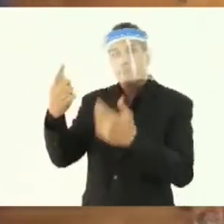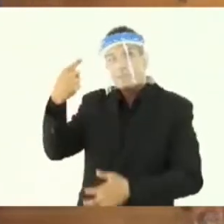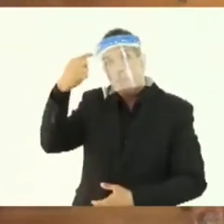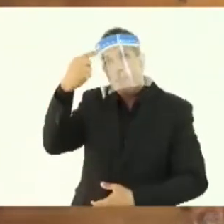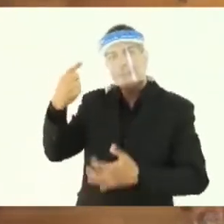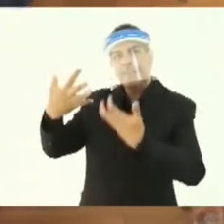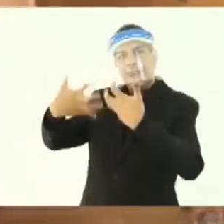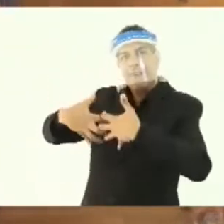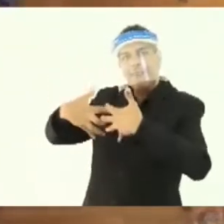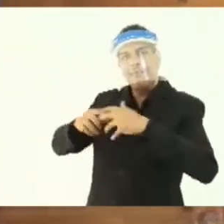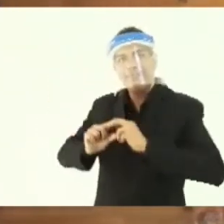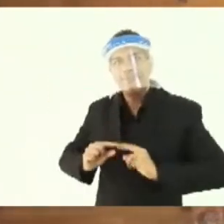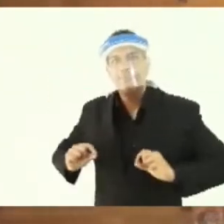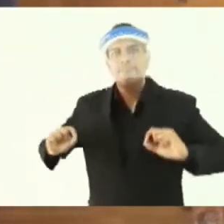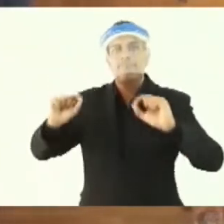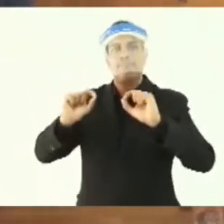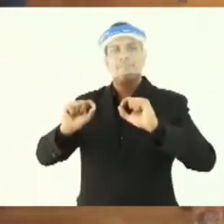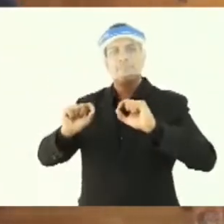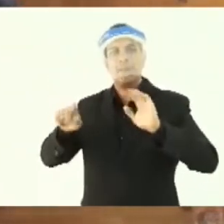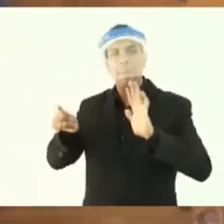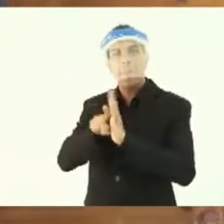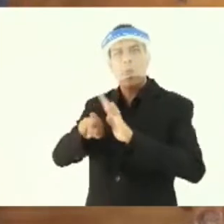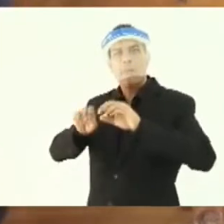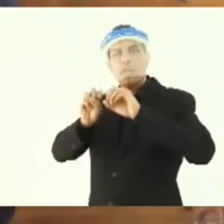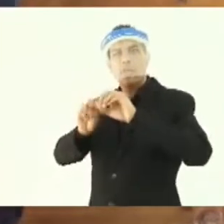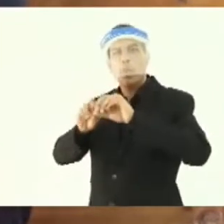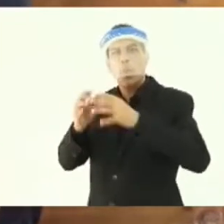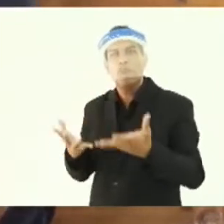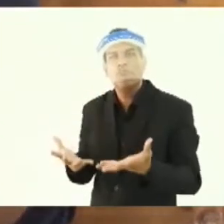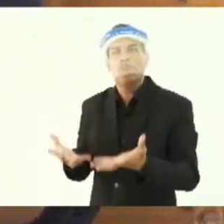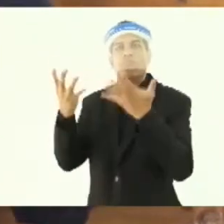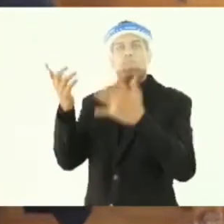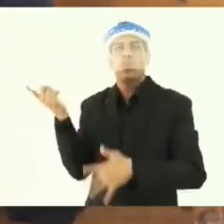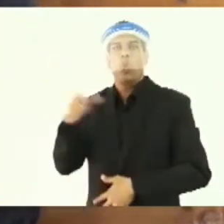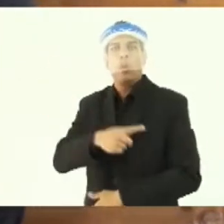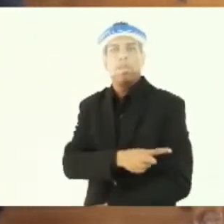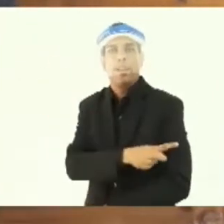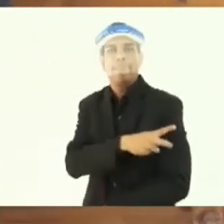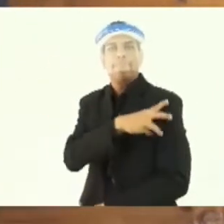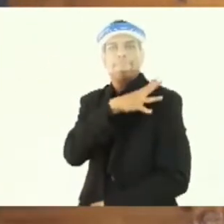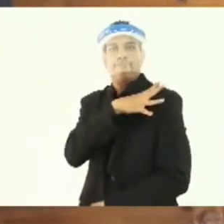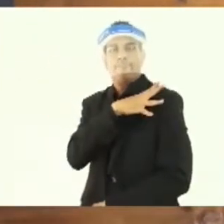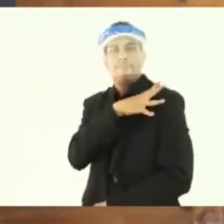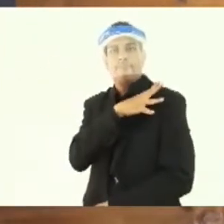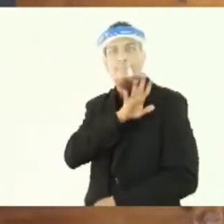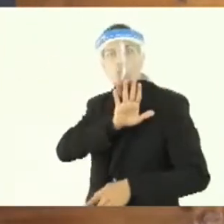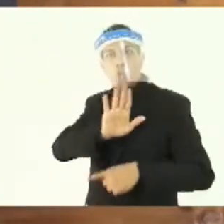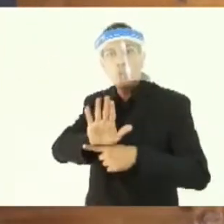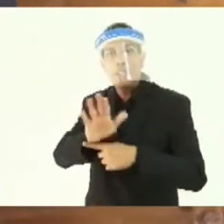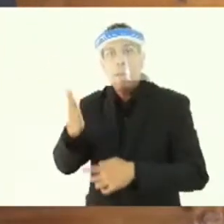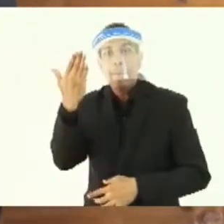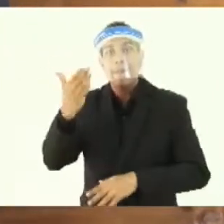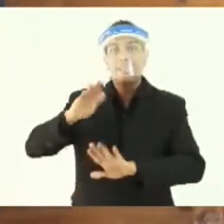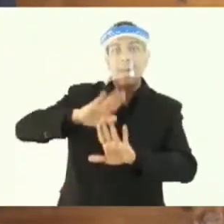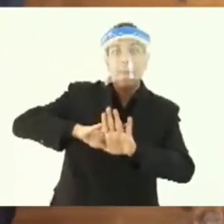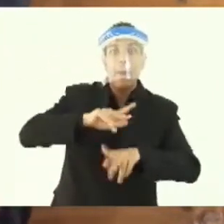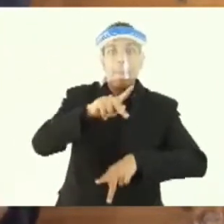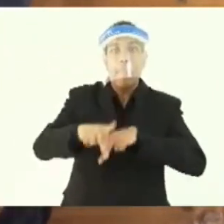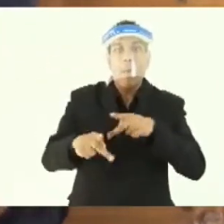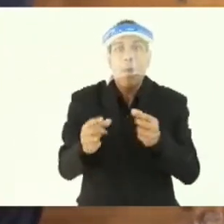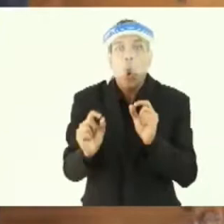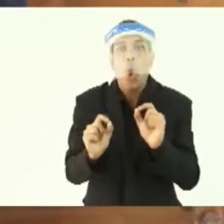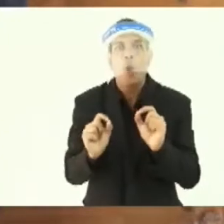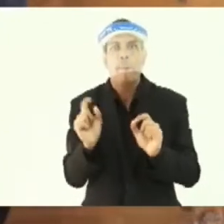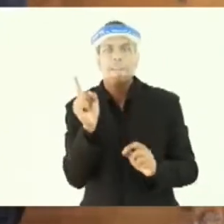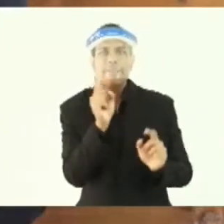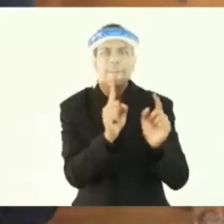seus processos educativos, de aumento da escolarização, mas entendendo a realidade dessas